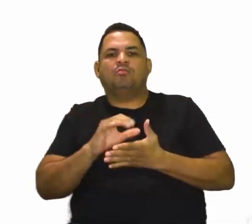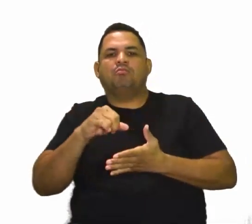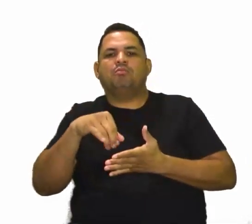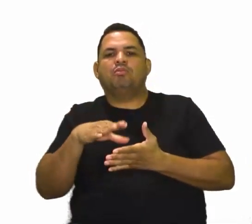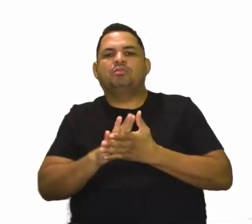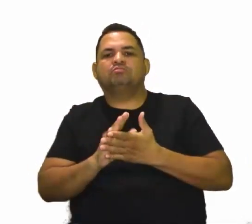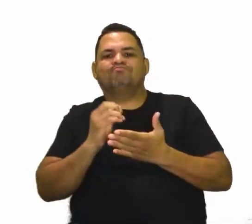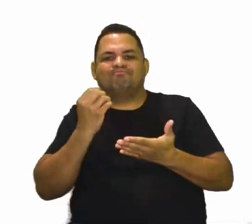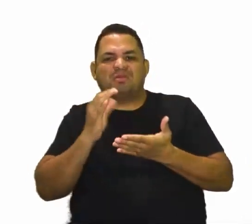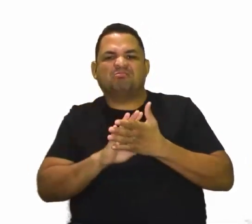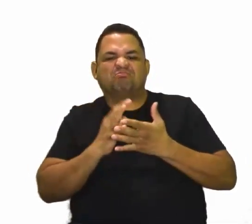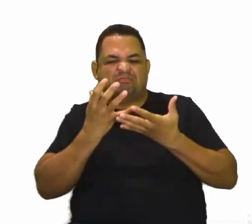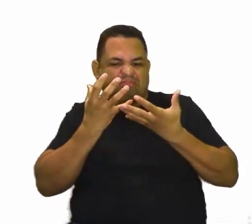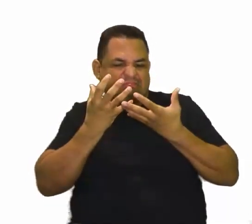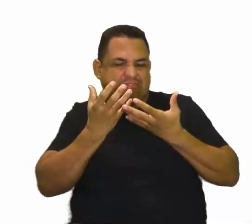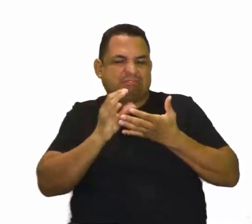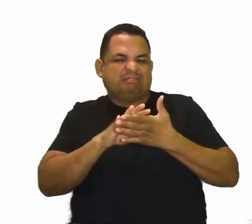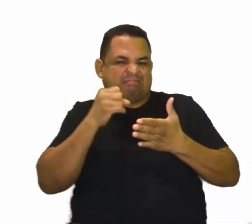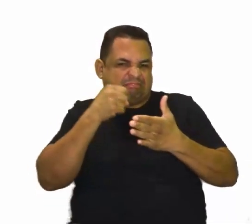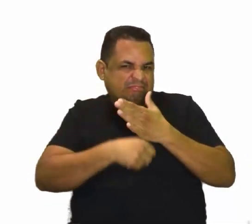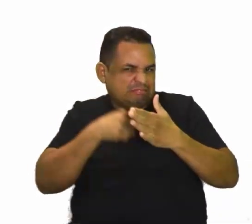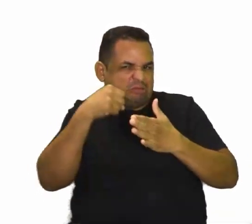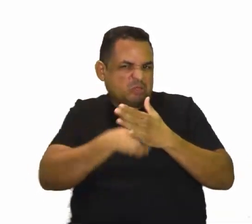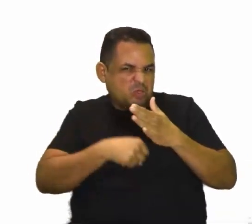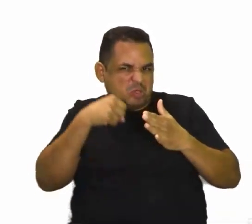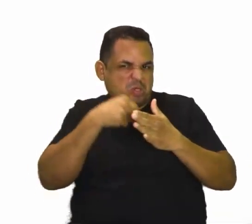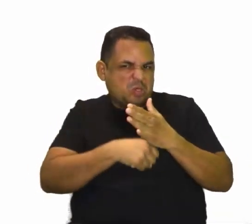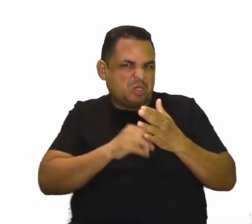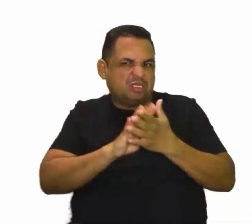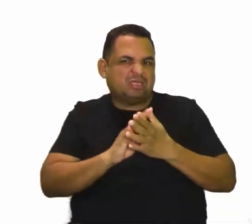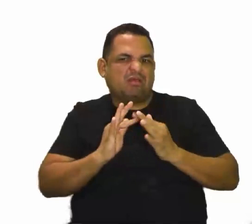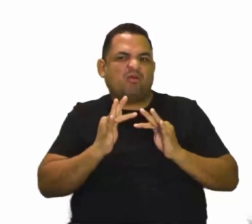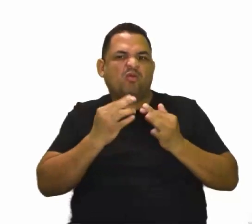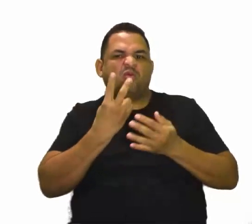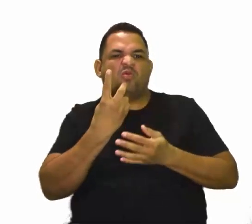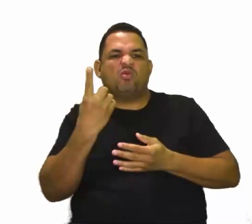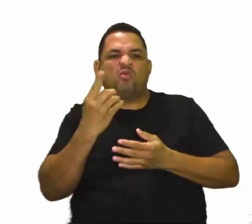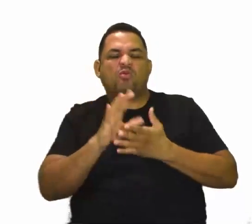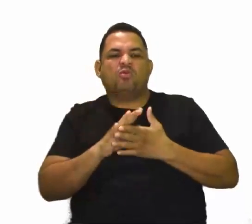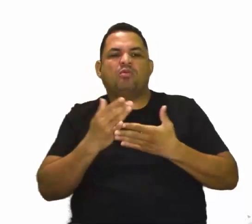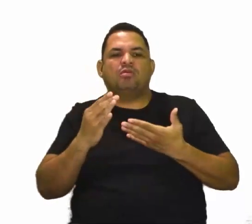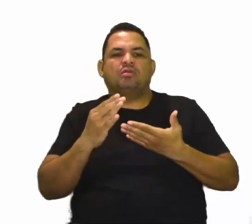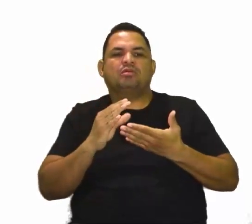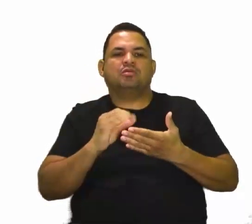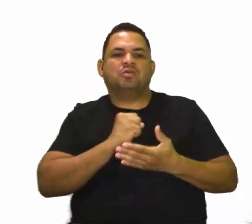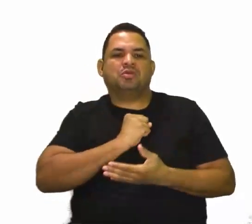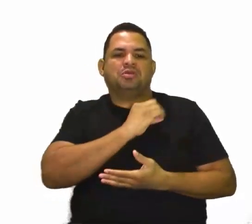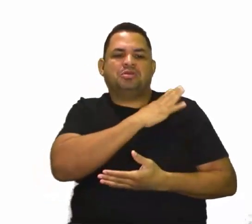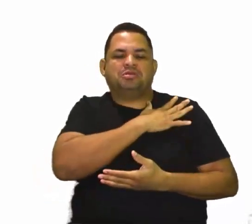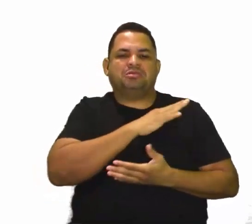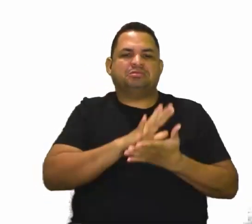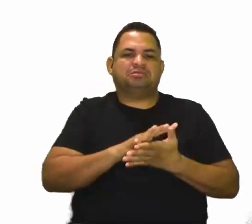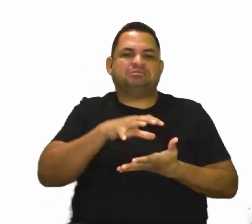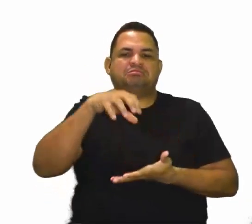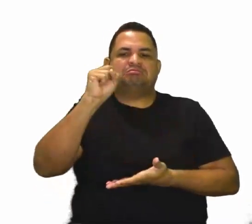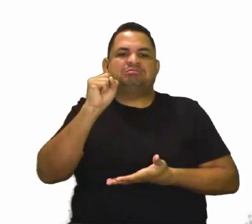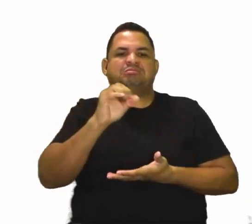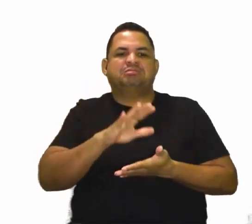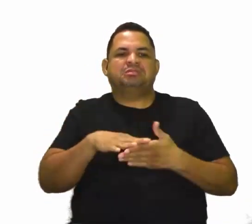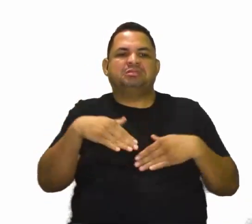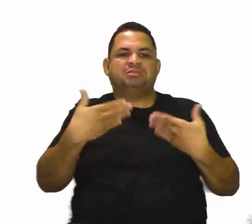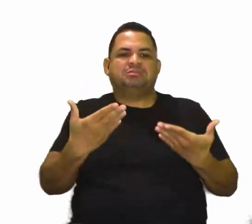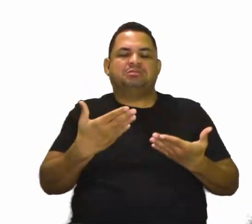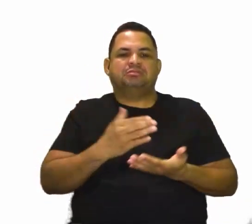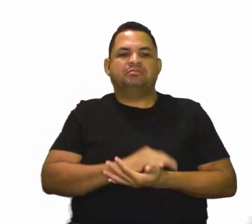até o último homem, e o exército brasileiro saiu vitorioso de sua mais desonrosa